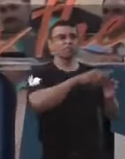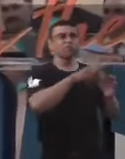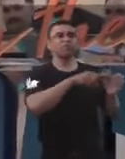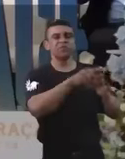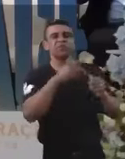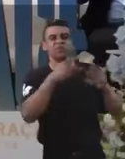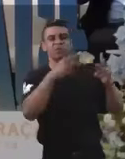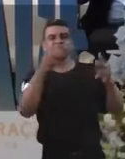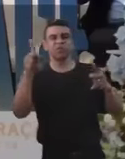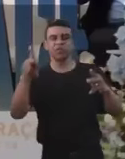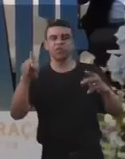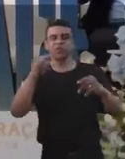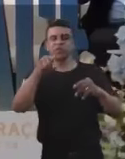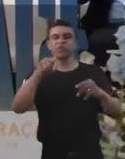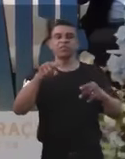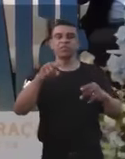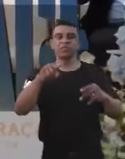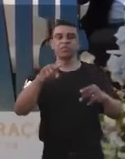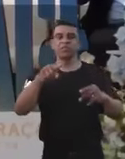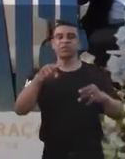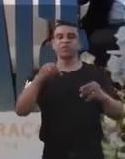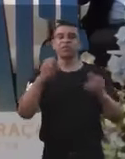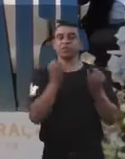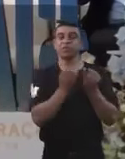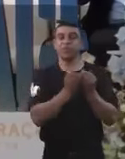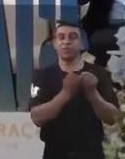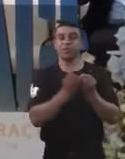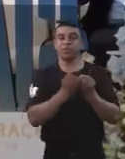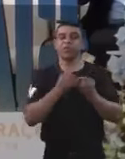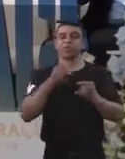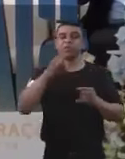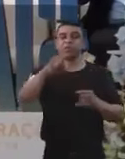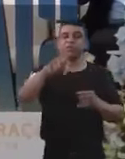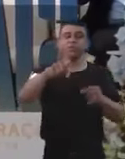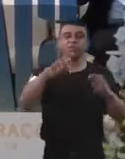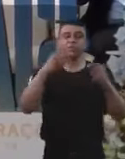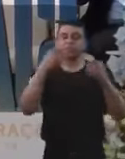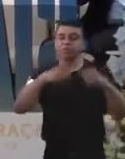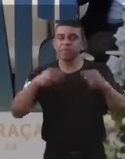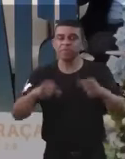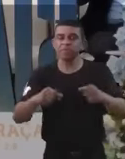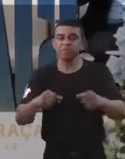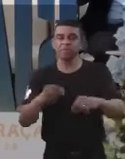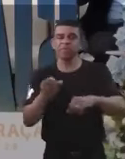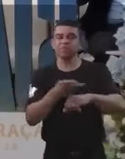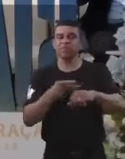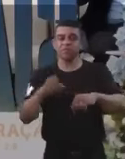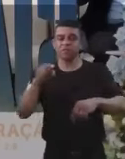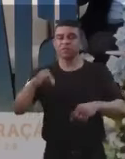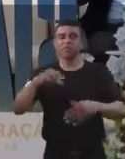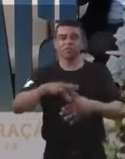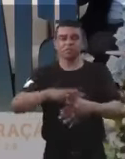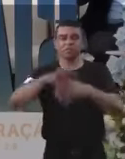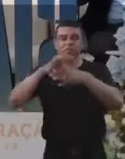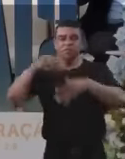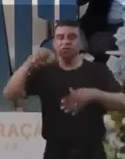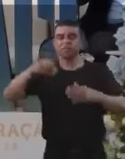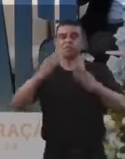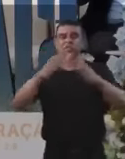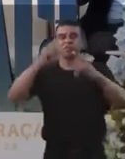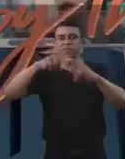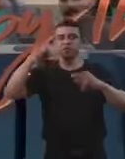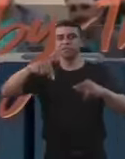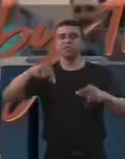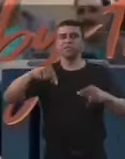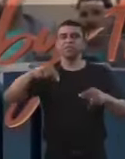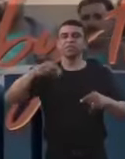Procura a liderança da igreja e tenta resolver esse problema, pelo amor de Deus. Seja ministro da graça. Se a pessoa não veio até você, vai